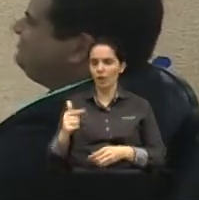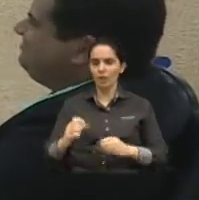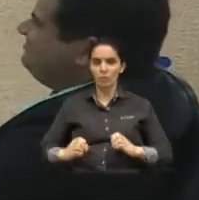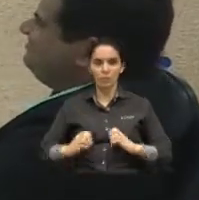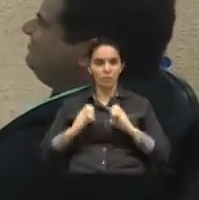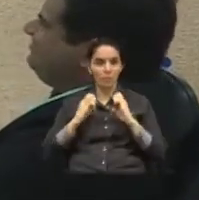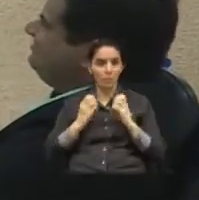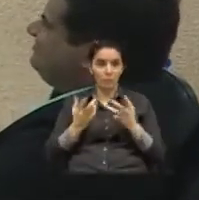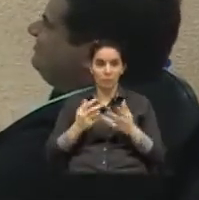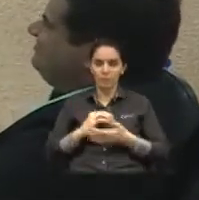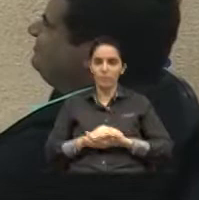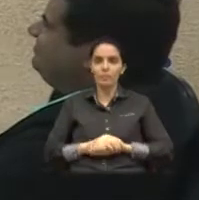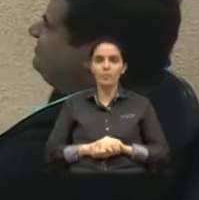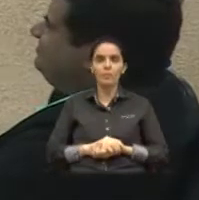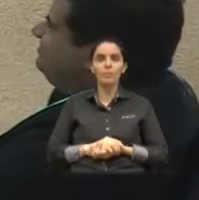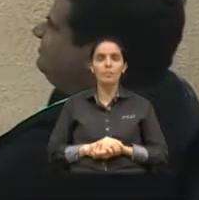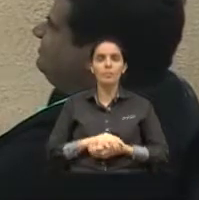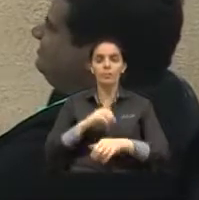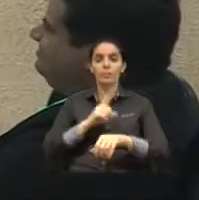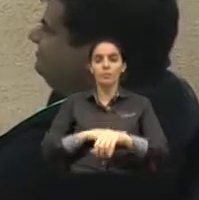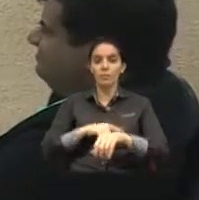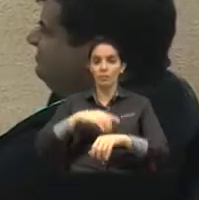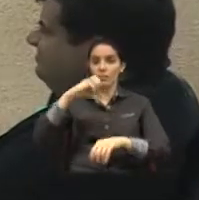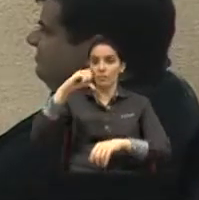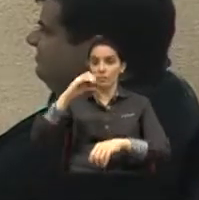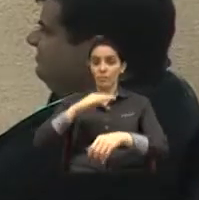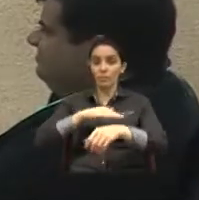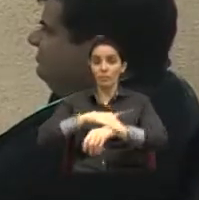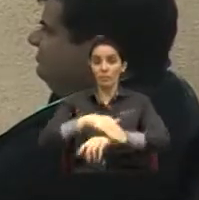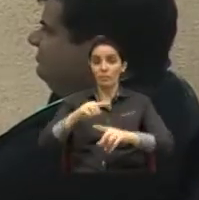uma faixa etária e hoje se reprisa no horário da tarde.